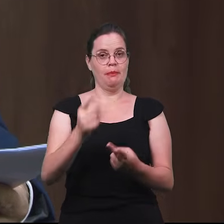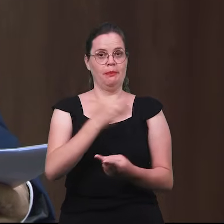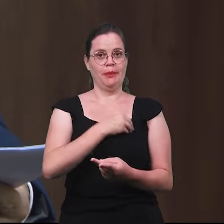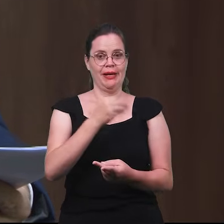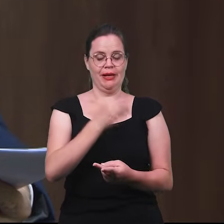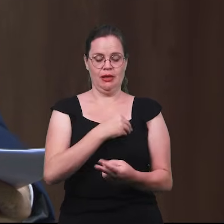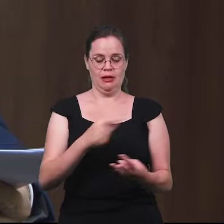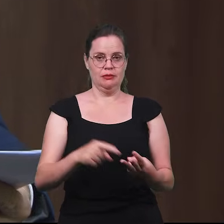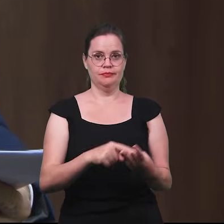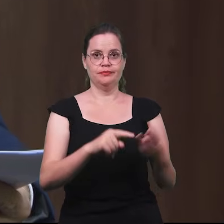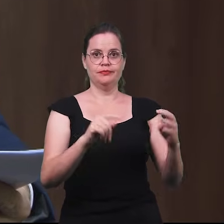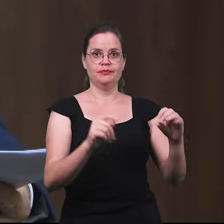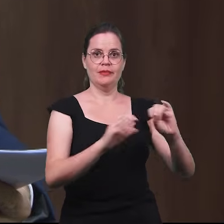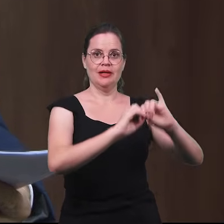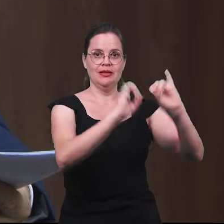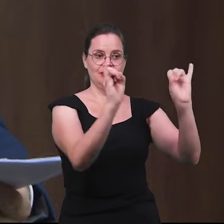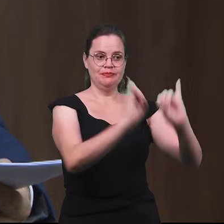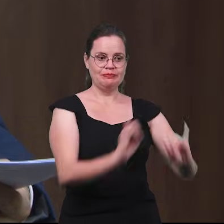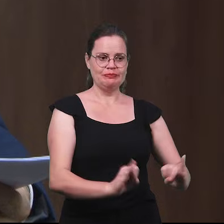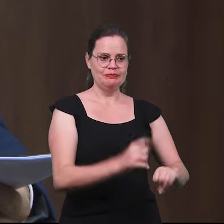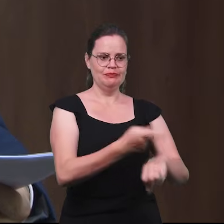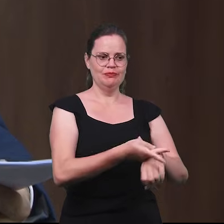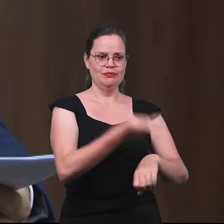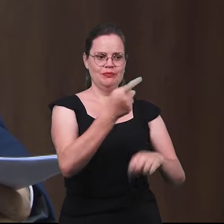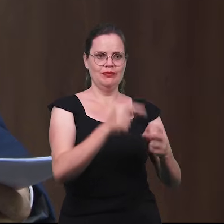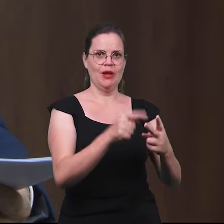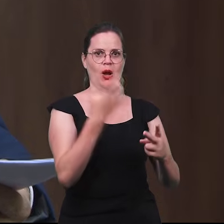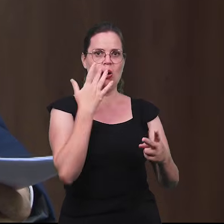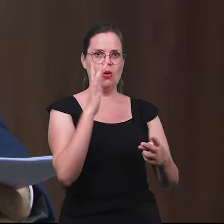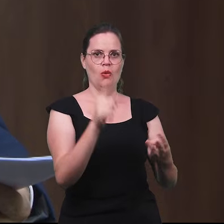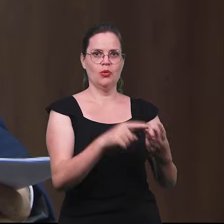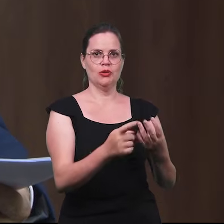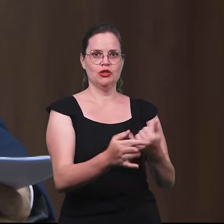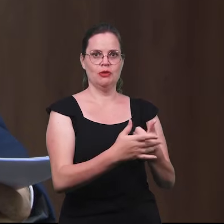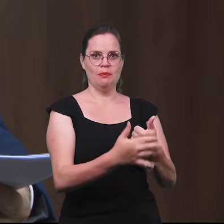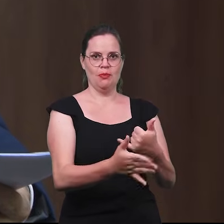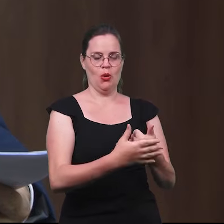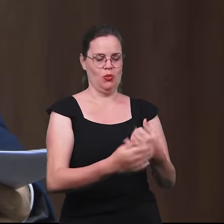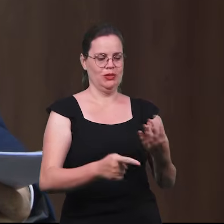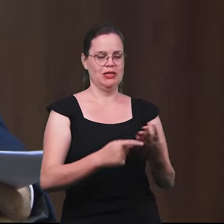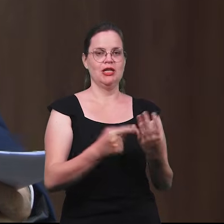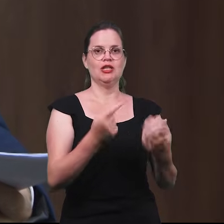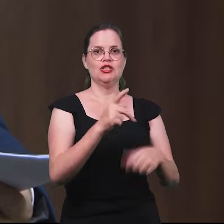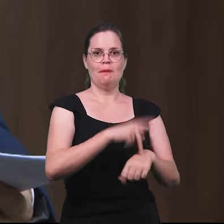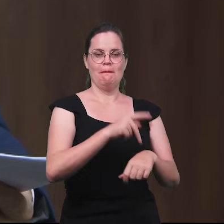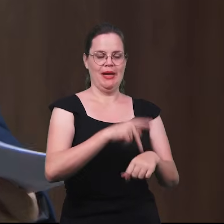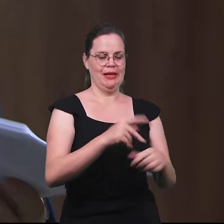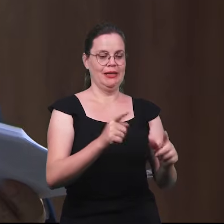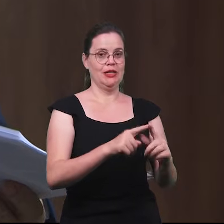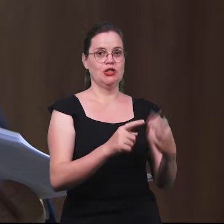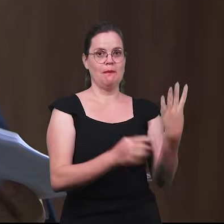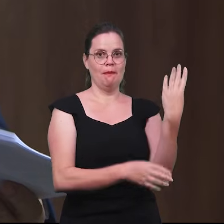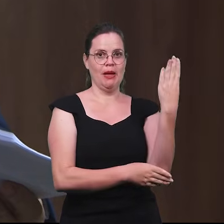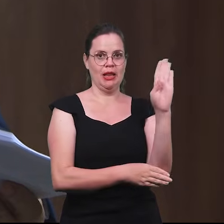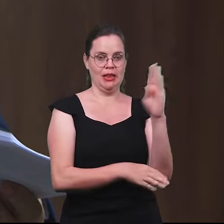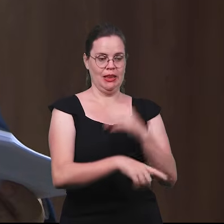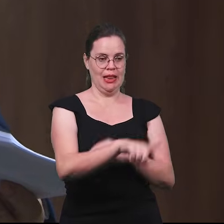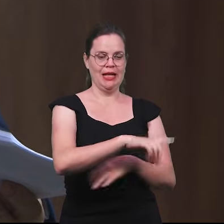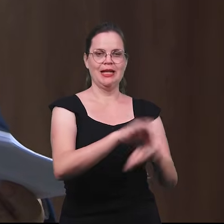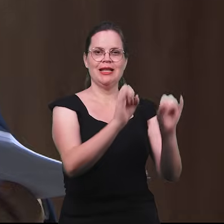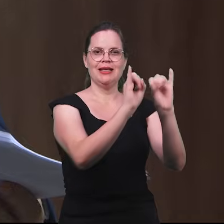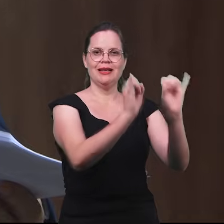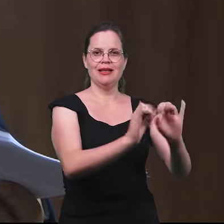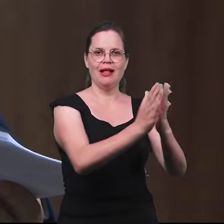deuses, deuses de prata, de bronze, de ferro, de madeira e de pedra. E o rei se